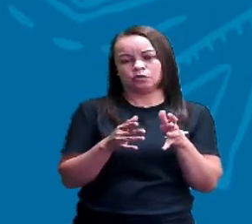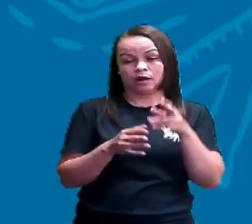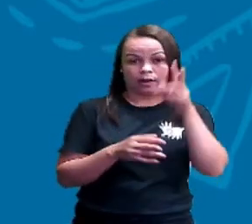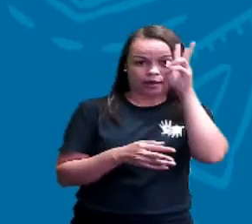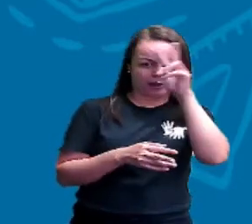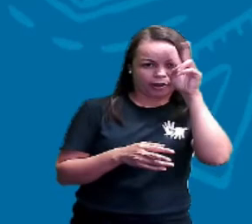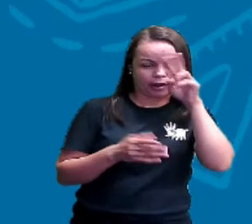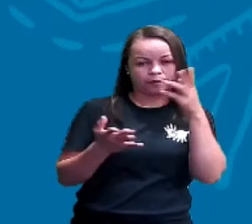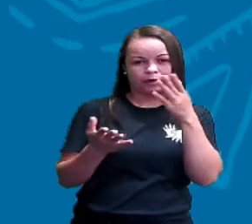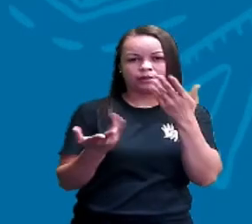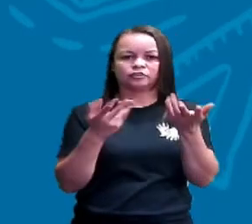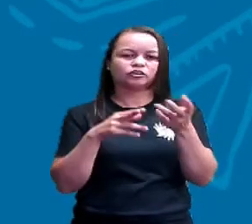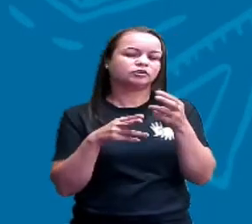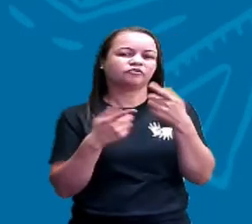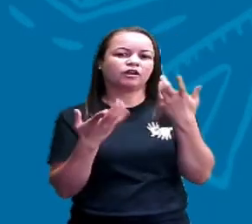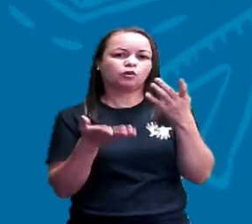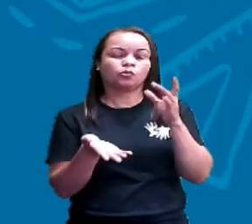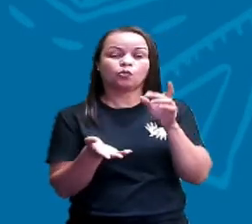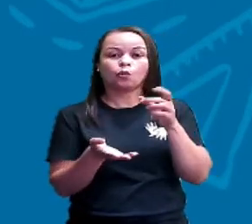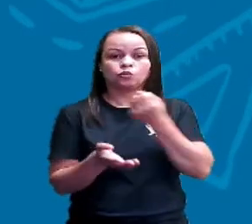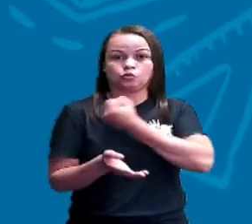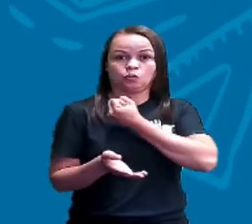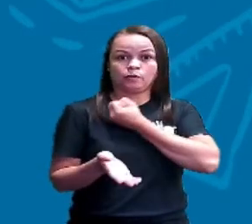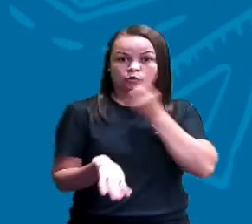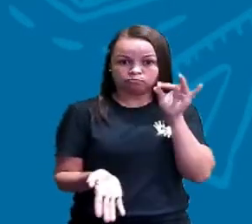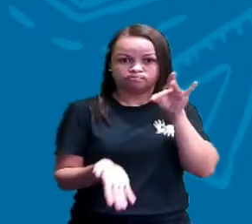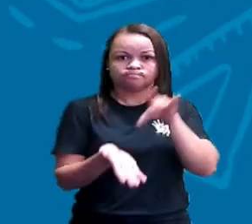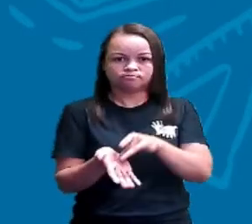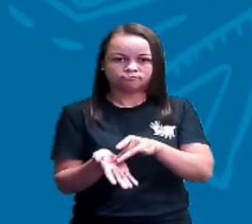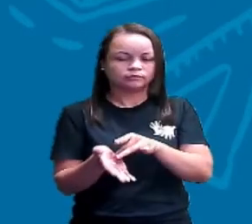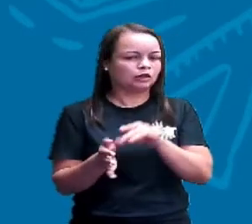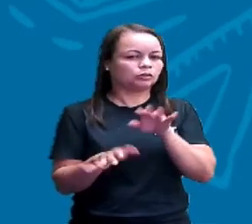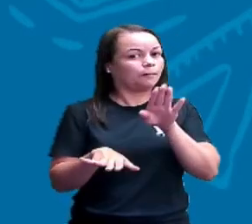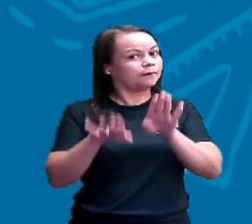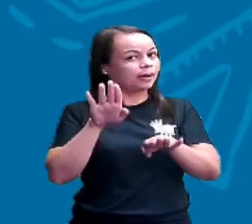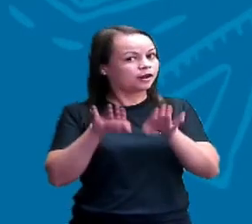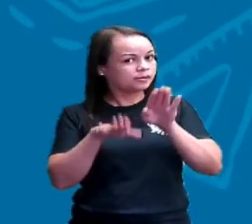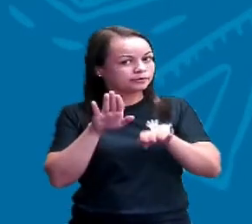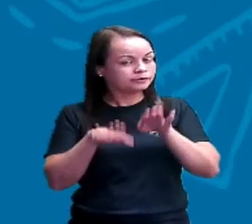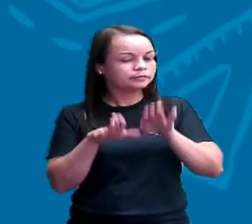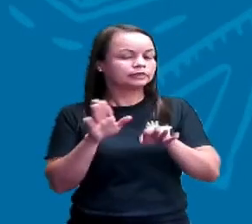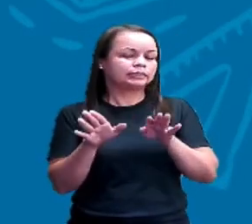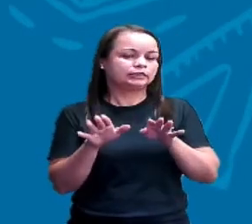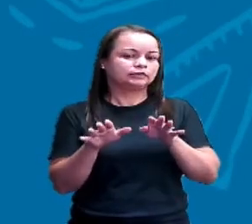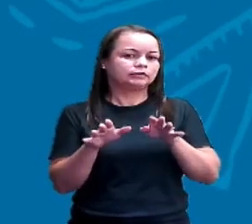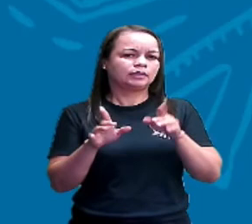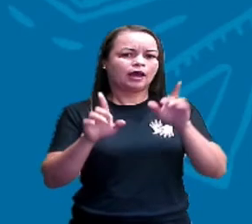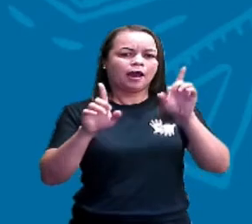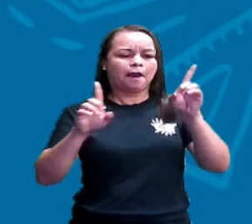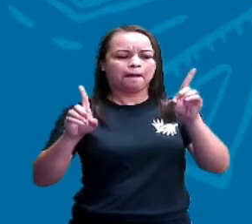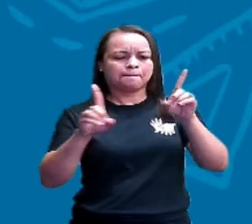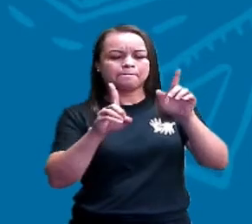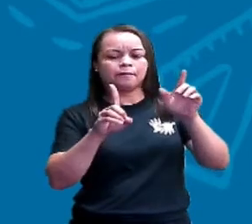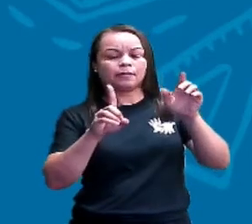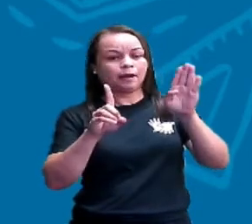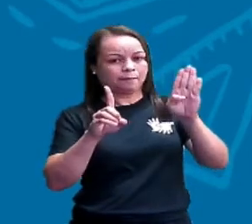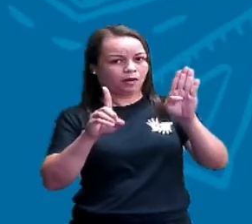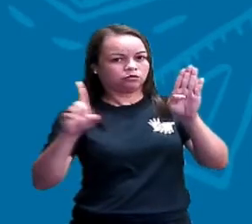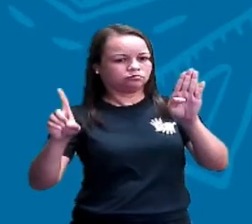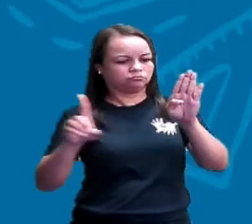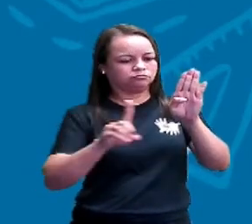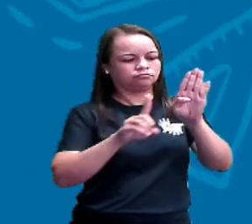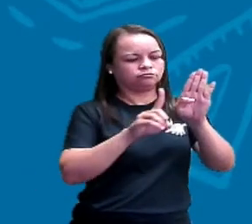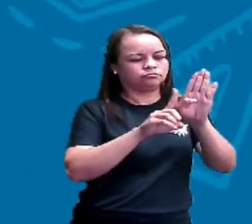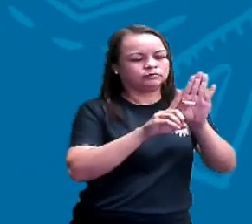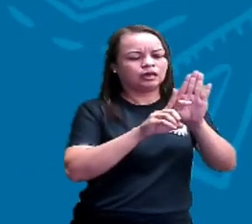valores aproximados. Ele está chegando aproximadamente na metade da porta, não é isso? Ele está